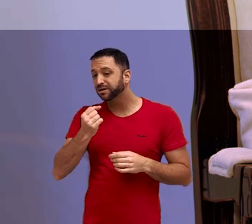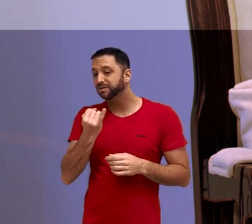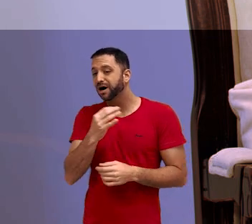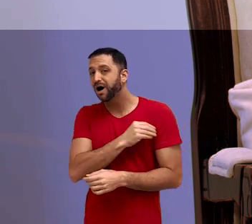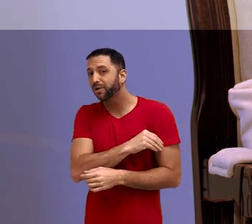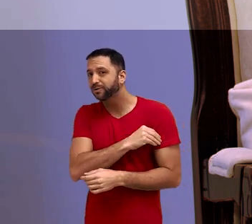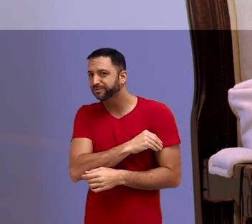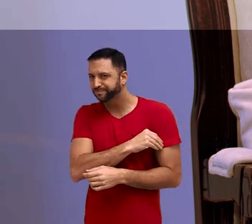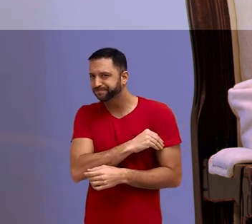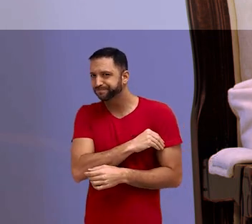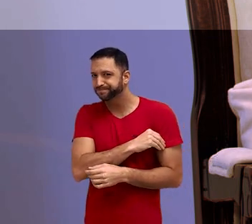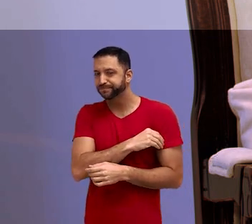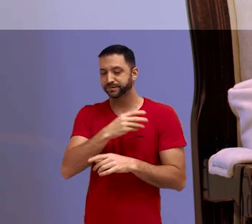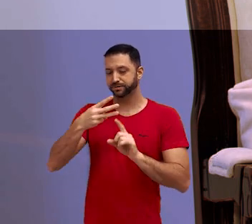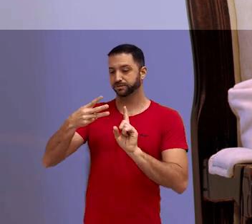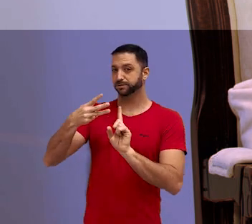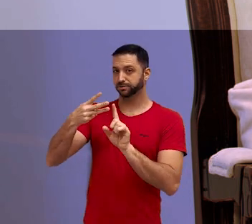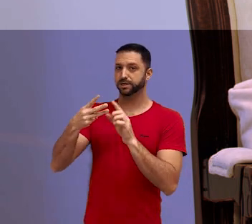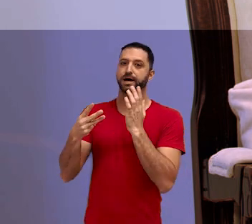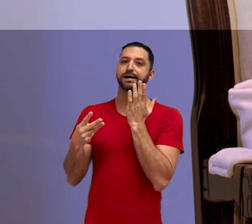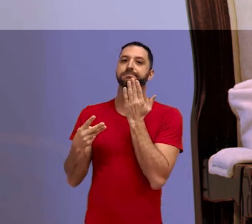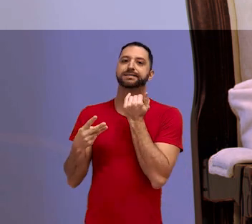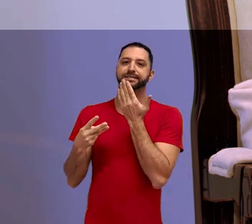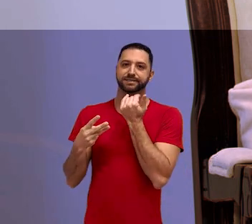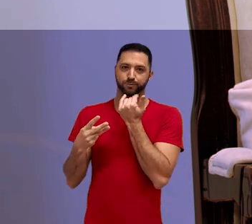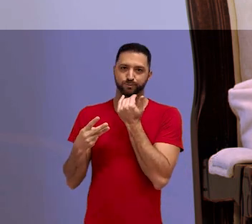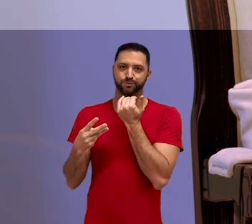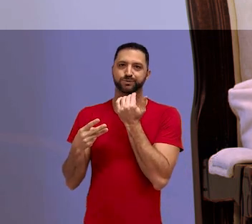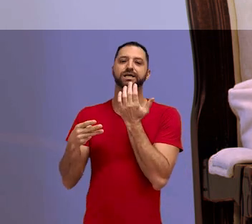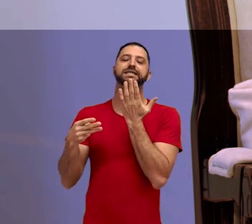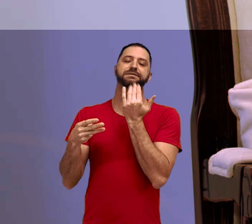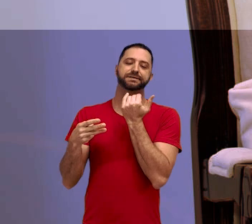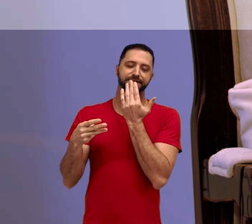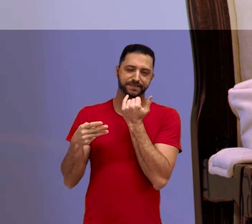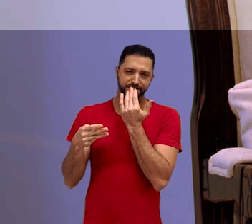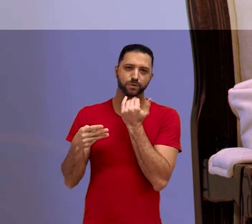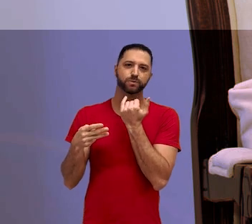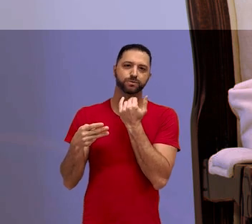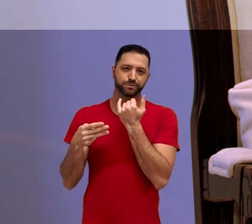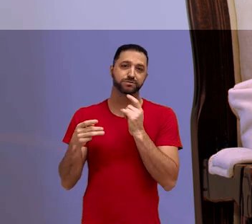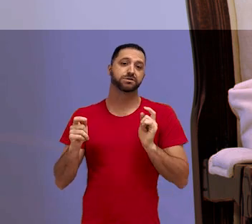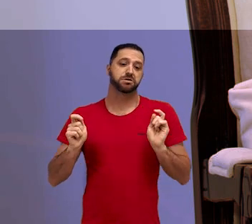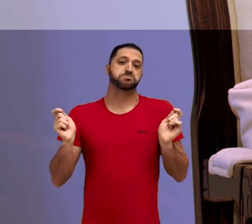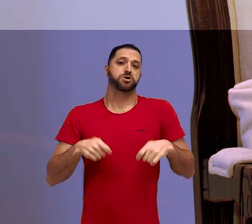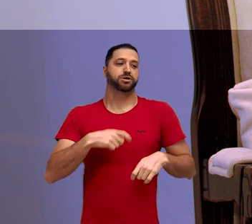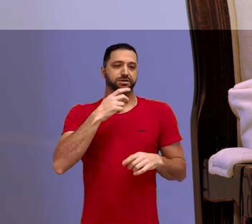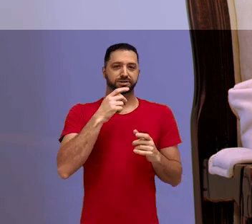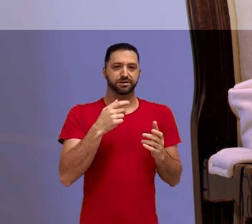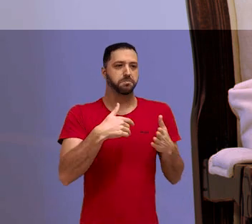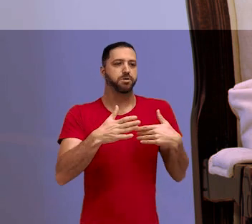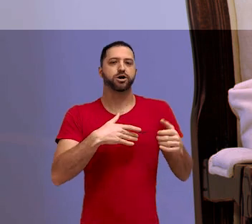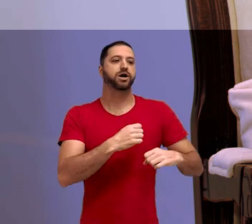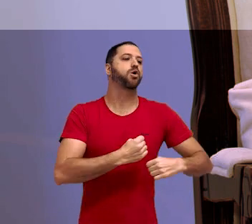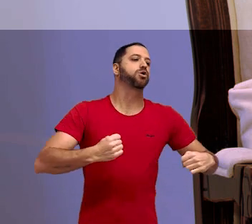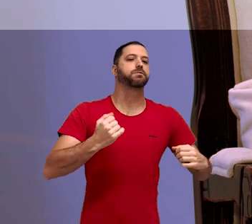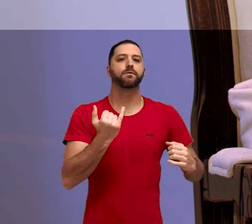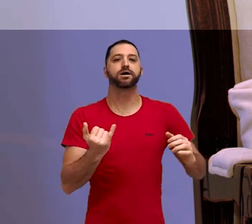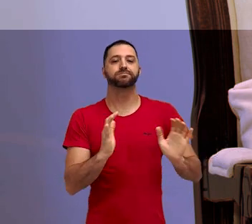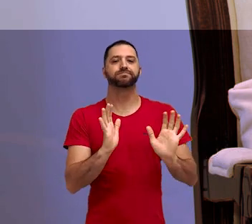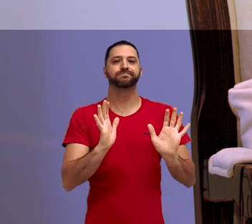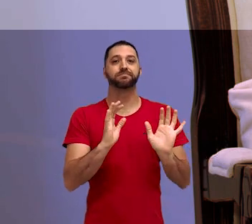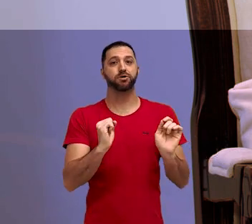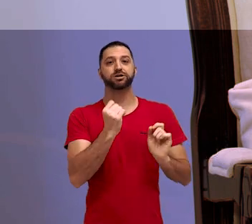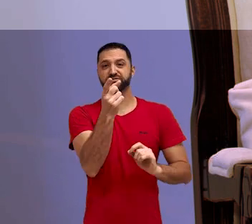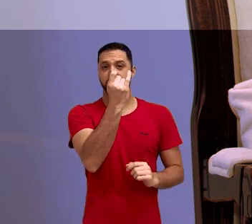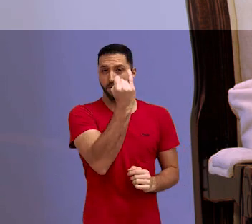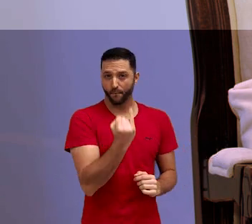a quantidade, a frequência que você está tomando. A alimentação. Por que eu falo alimentação e não ainda obesidade? Porque você pode ser